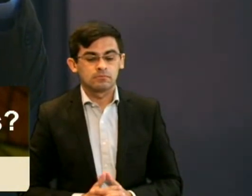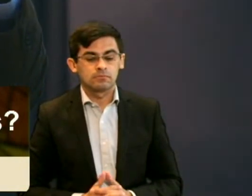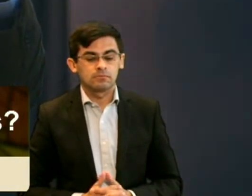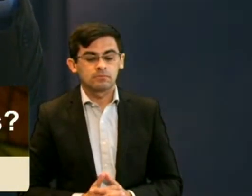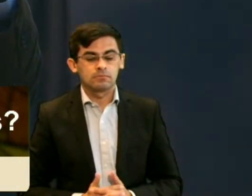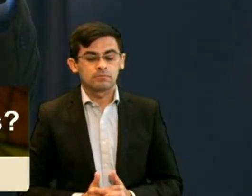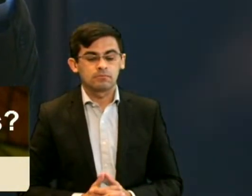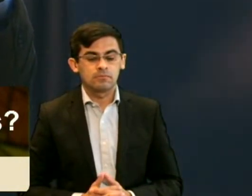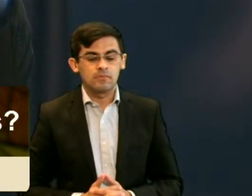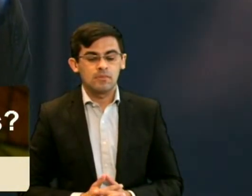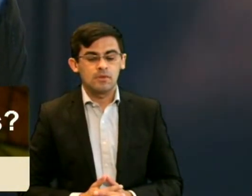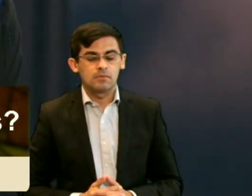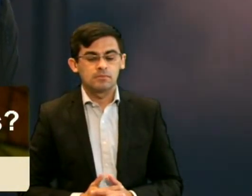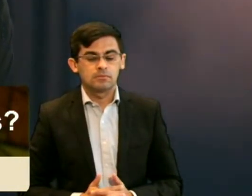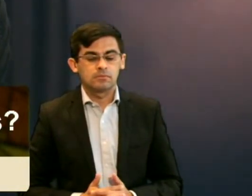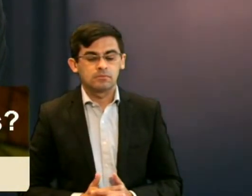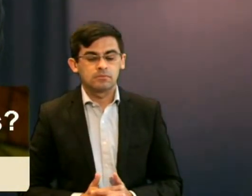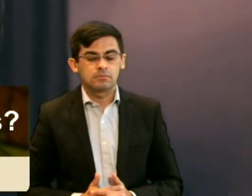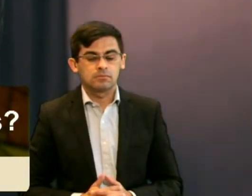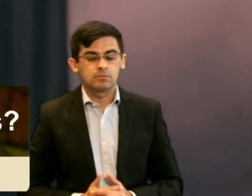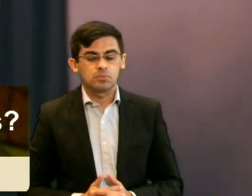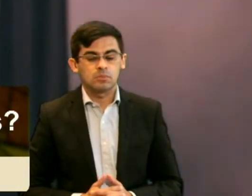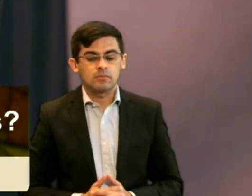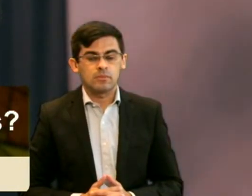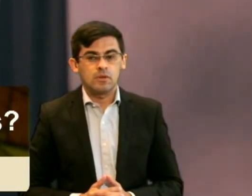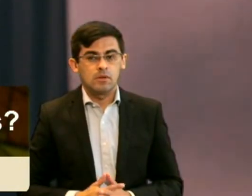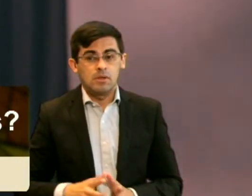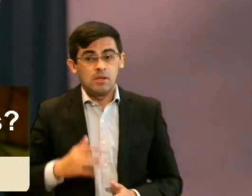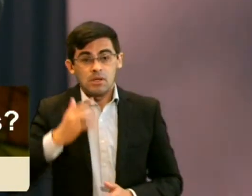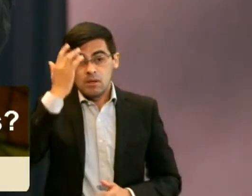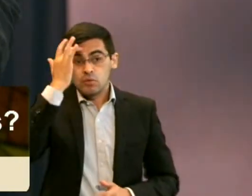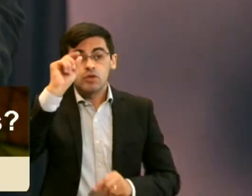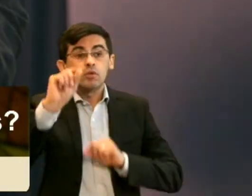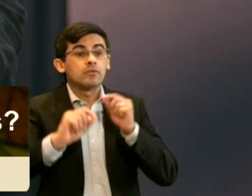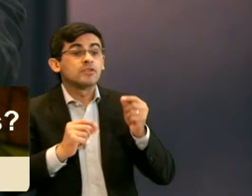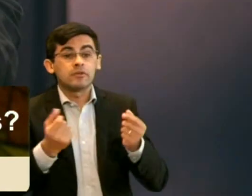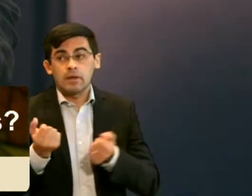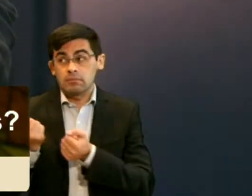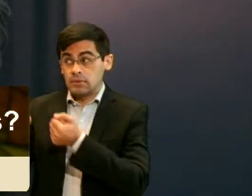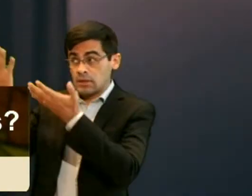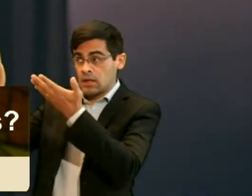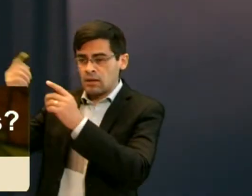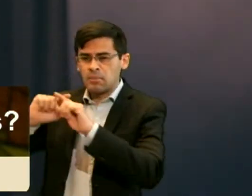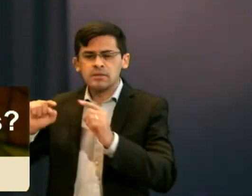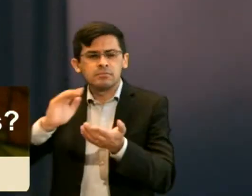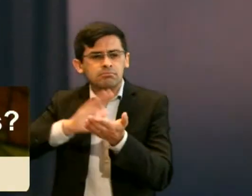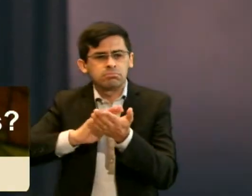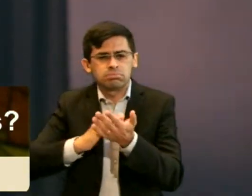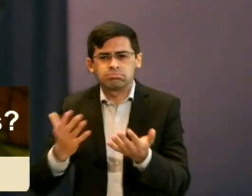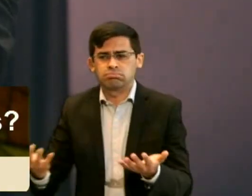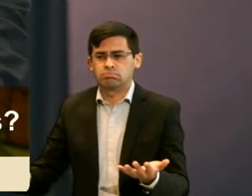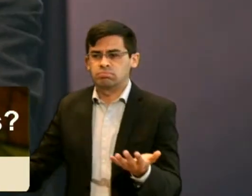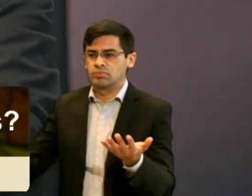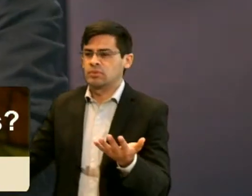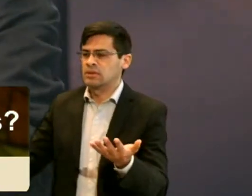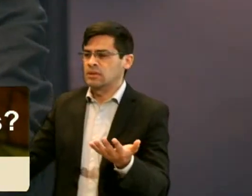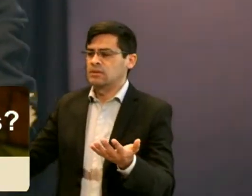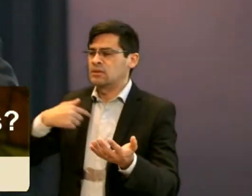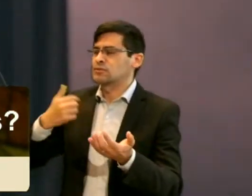Levante suas mãos assim para o Senhor. Eu não sei o que você vai entregar. É um símbolo, estou